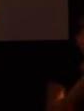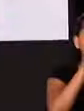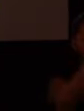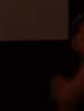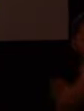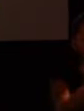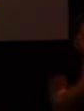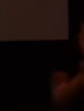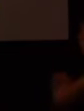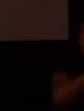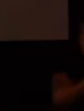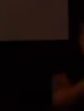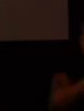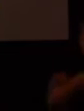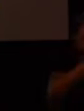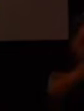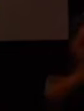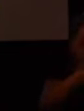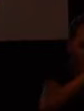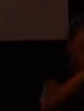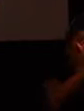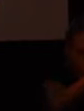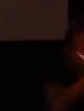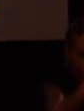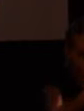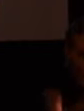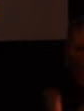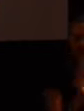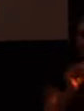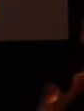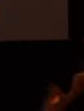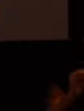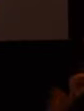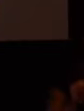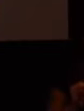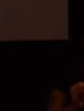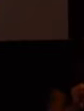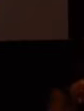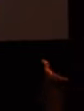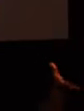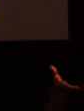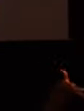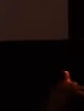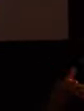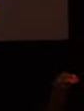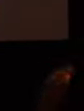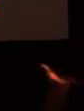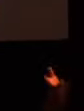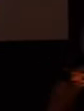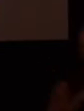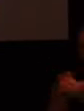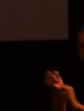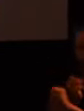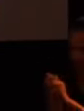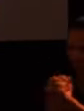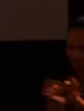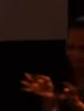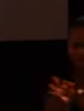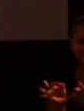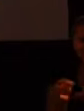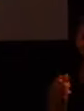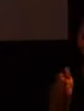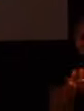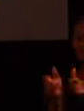que é a lei. Então, hoje a gente tem aí uma legislação urbanística que funciona a retalhos, em várias partes, que é muito